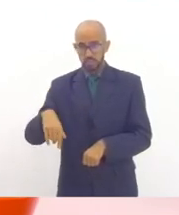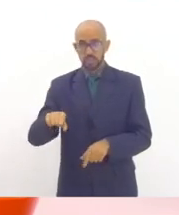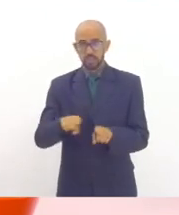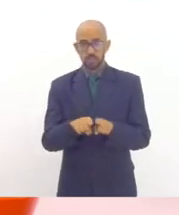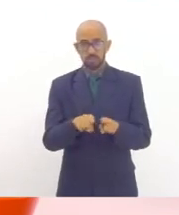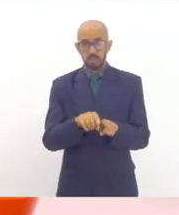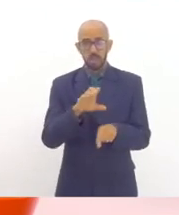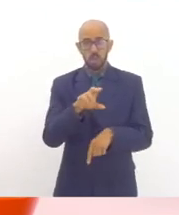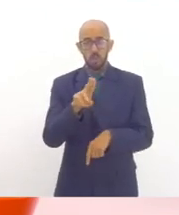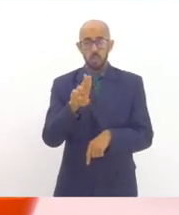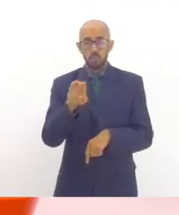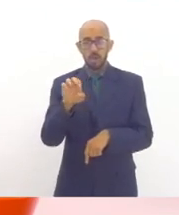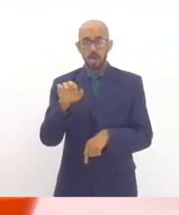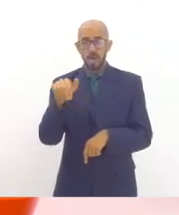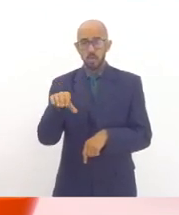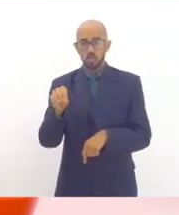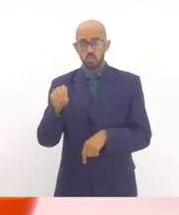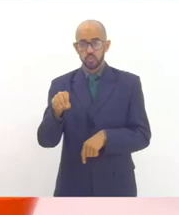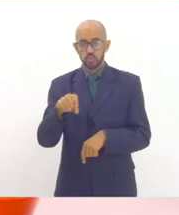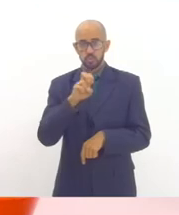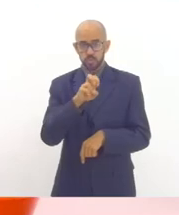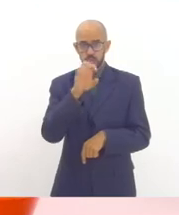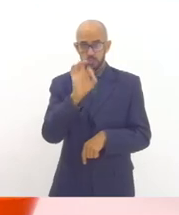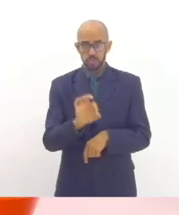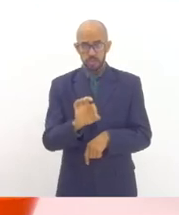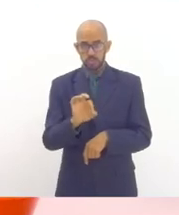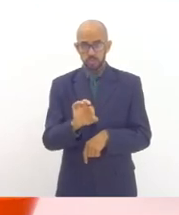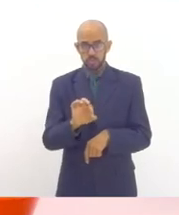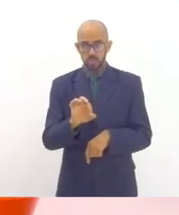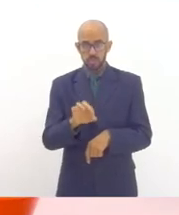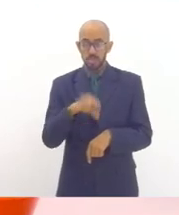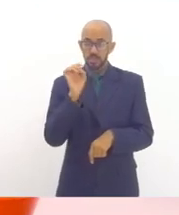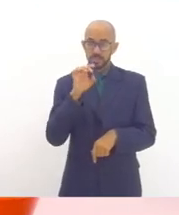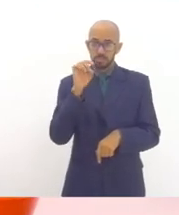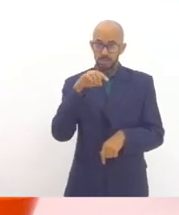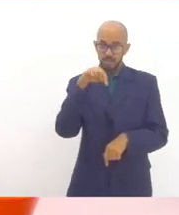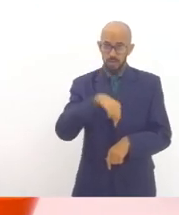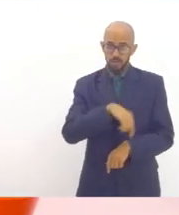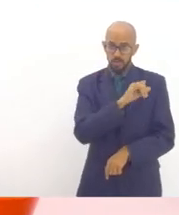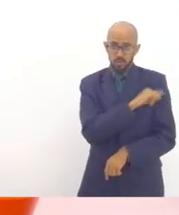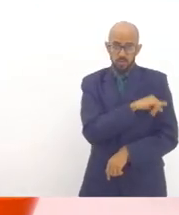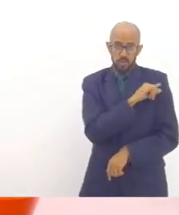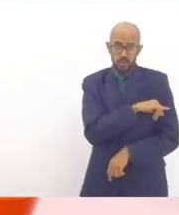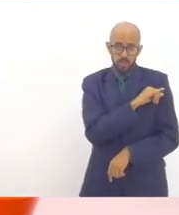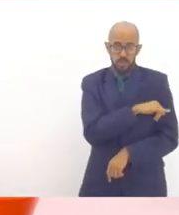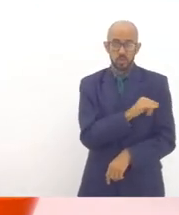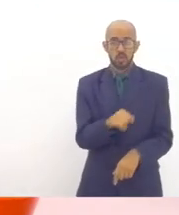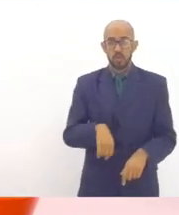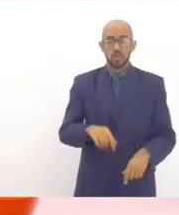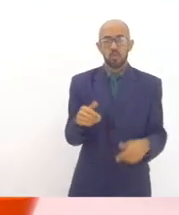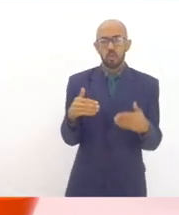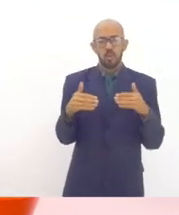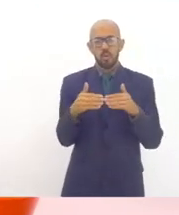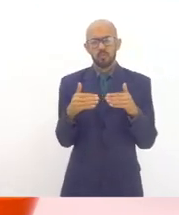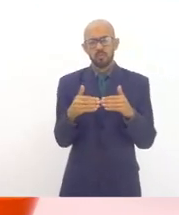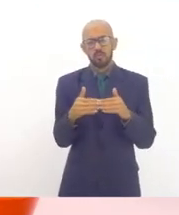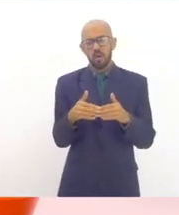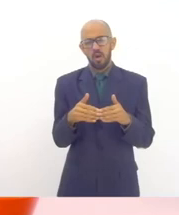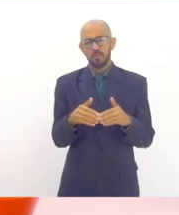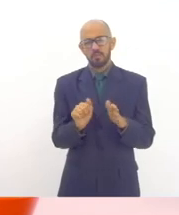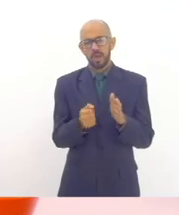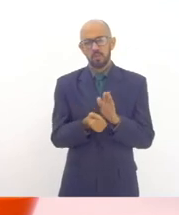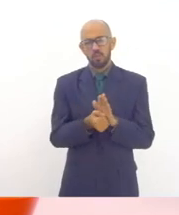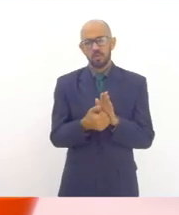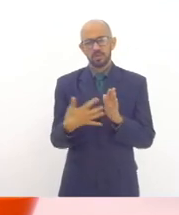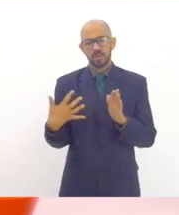cubanos, 5%. Especificamente sobre o estado do Rio de Janeiro, de acordo com o artigo Números do Refúgio no